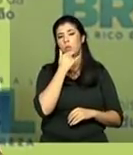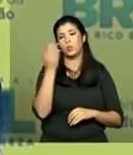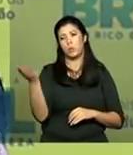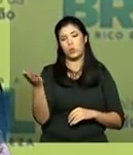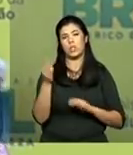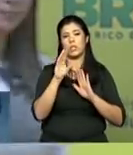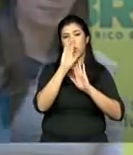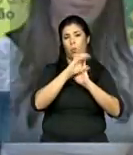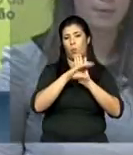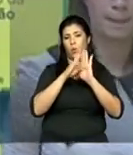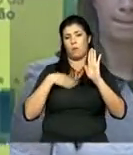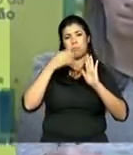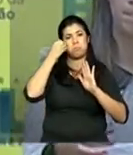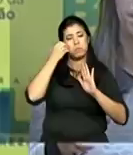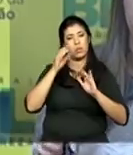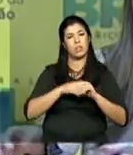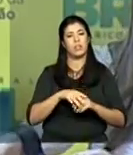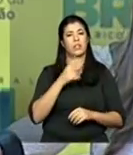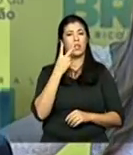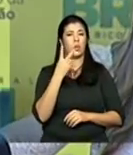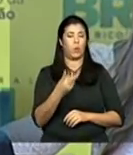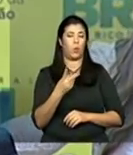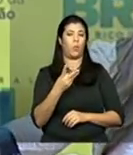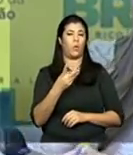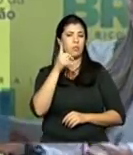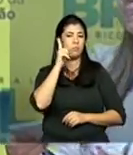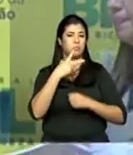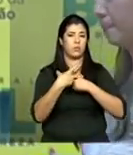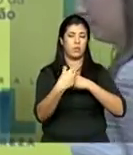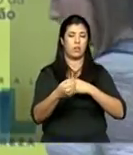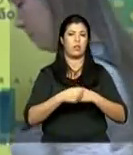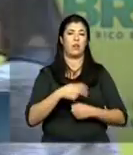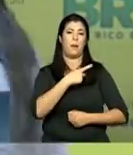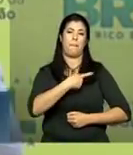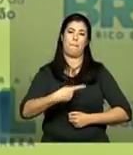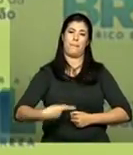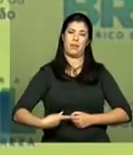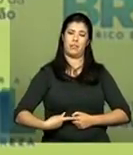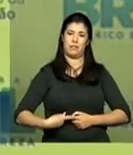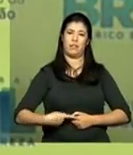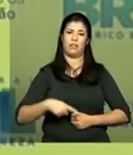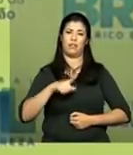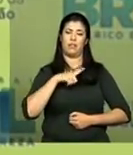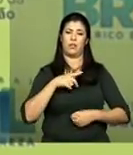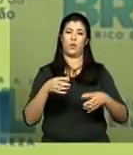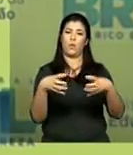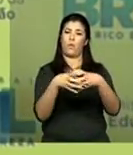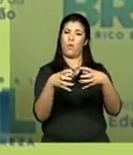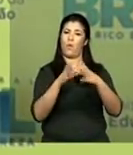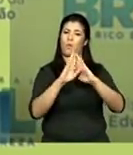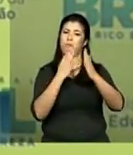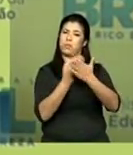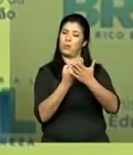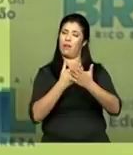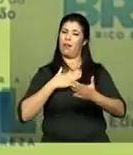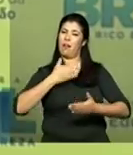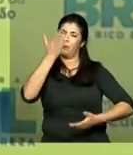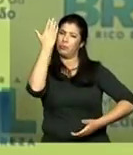que eu disputei e não logrei êxito. A presidência do Grêmio, do meu colégio.